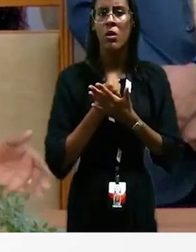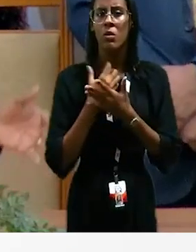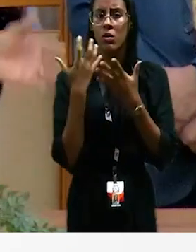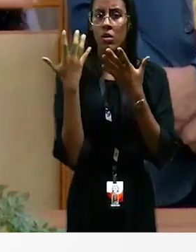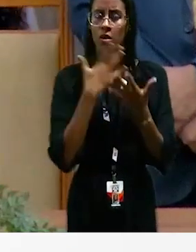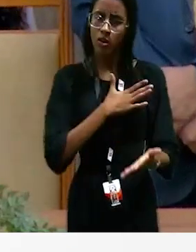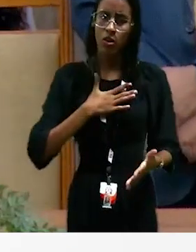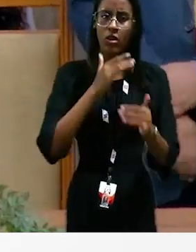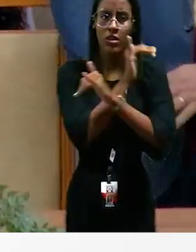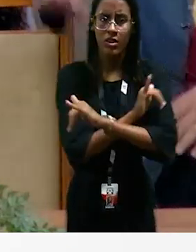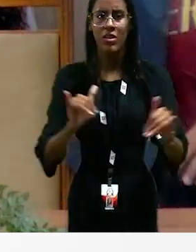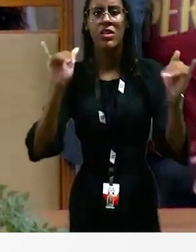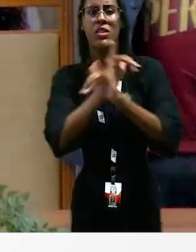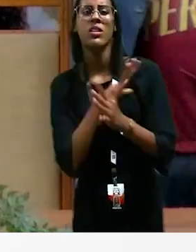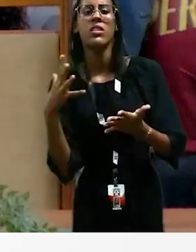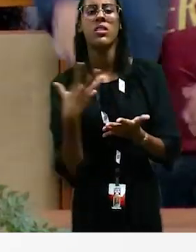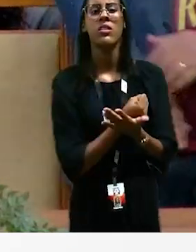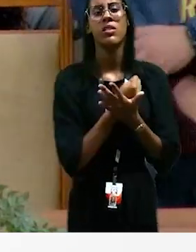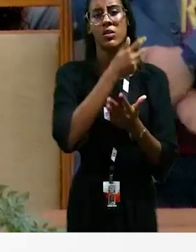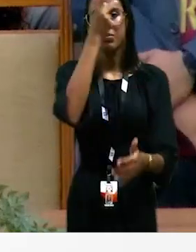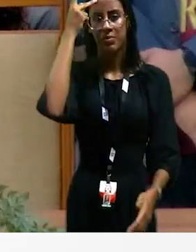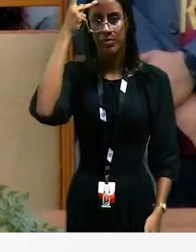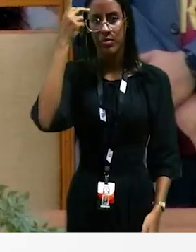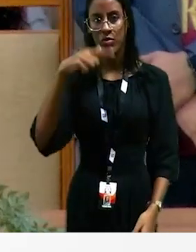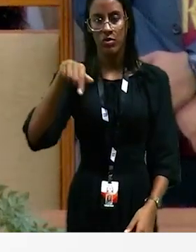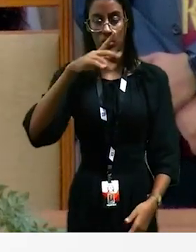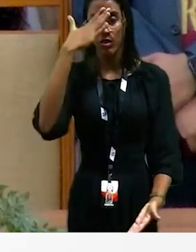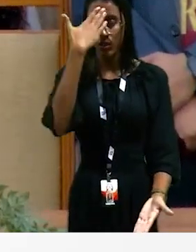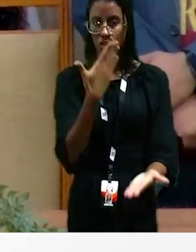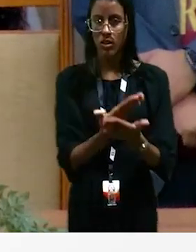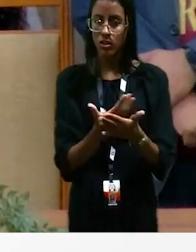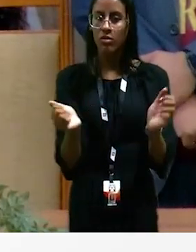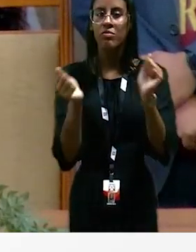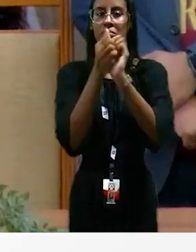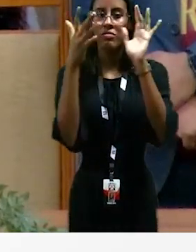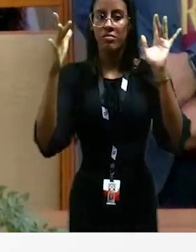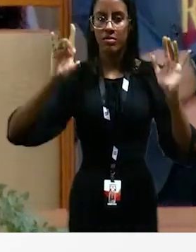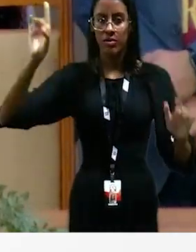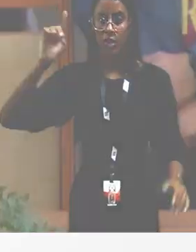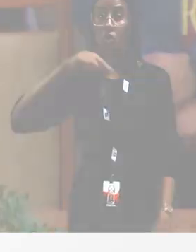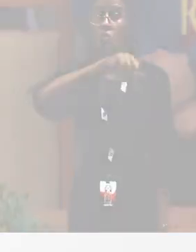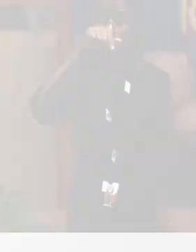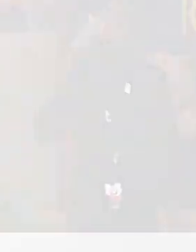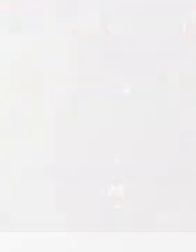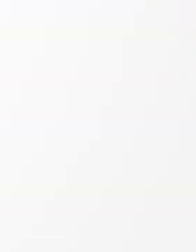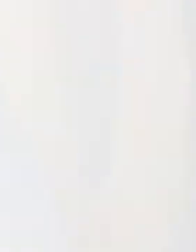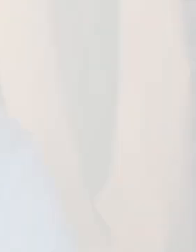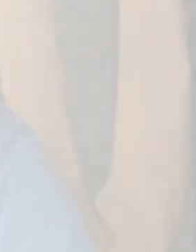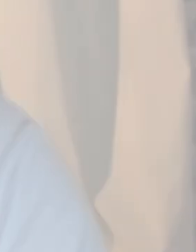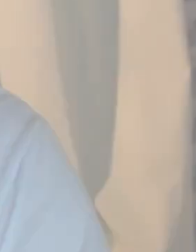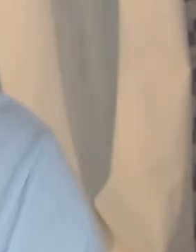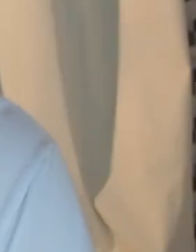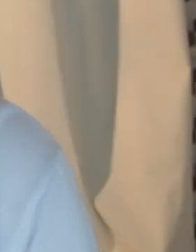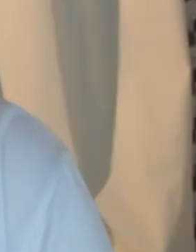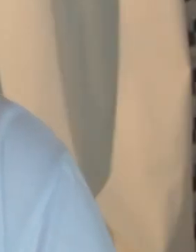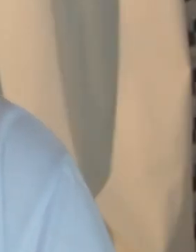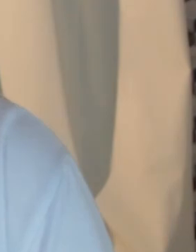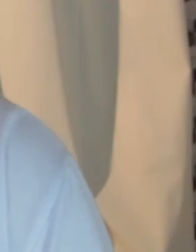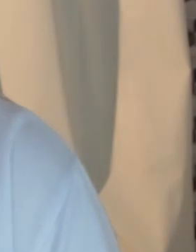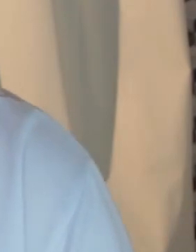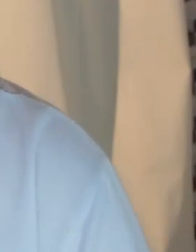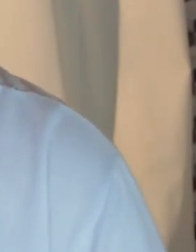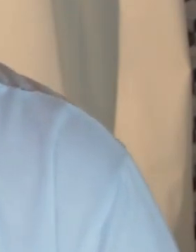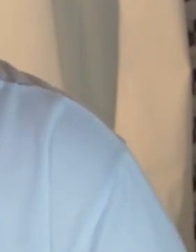quem crê assim diga glória a Deus e quem entendeu diga Amém Então pronto quero agradecer